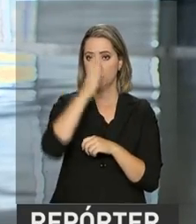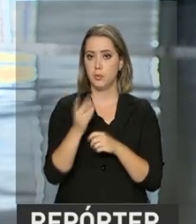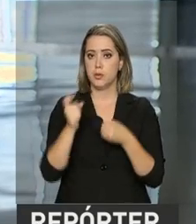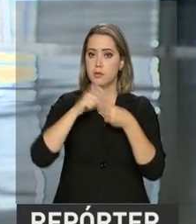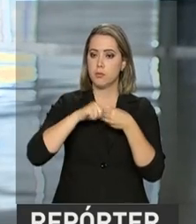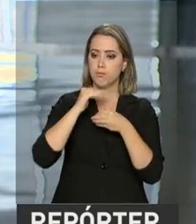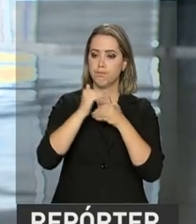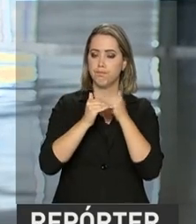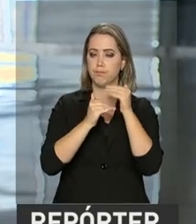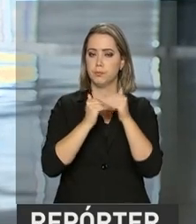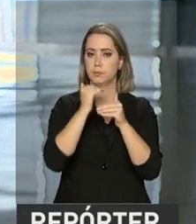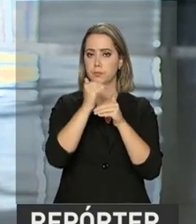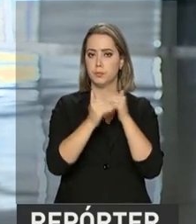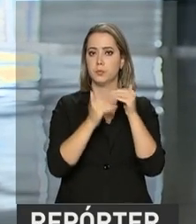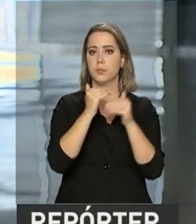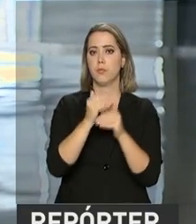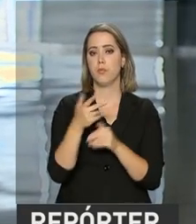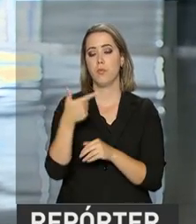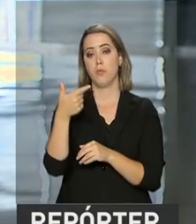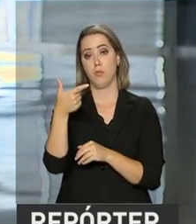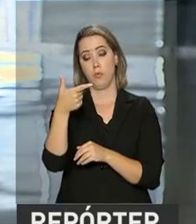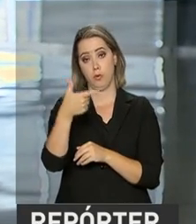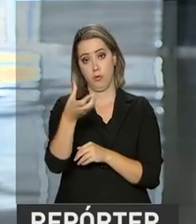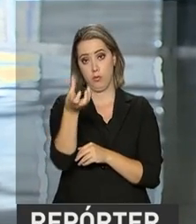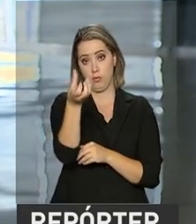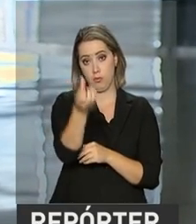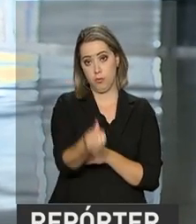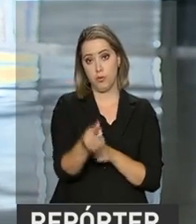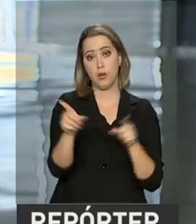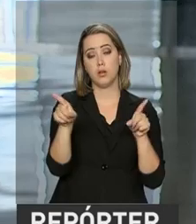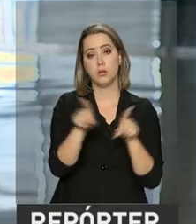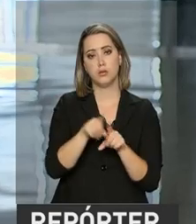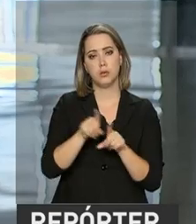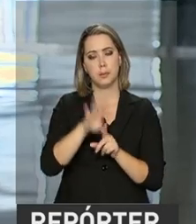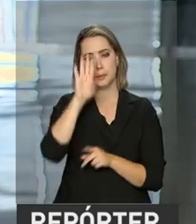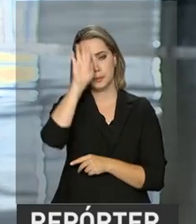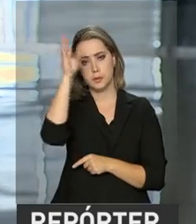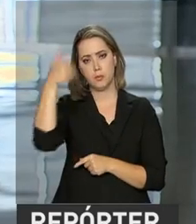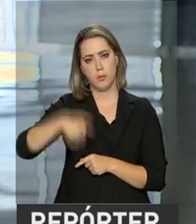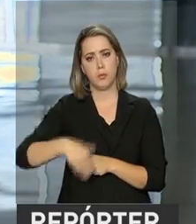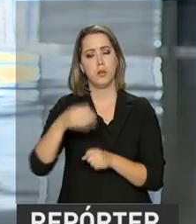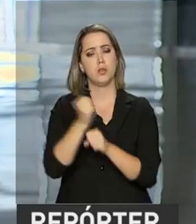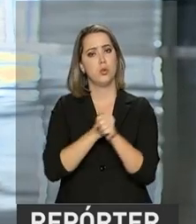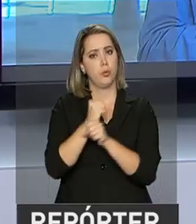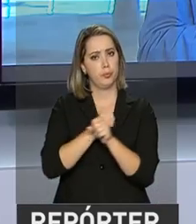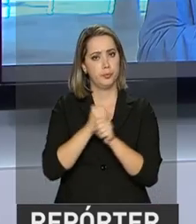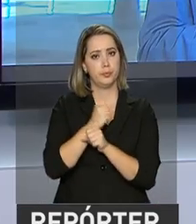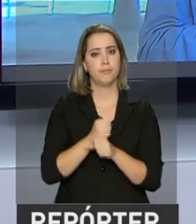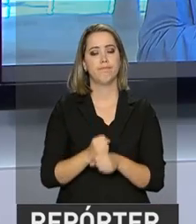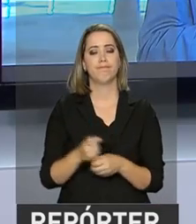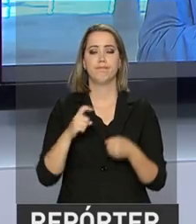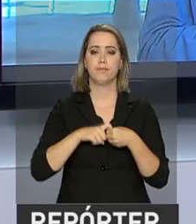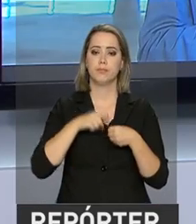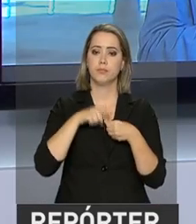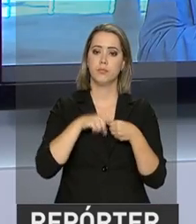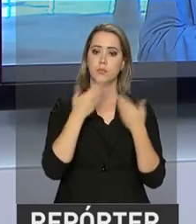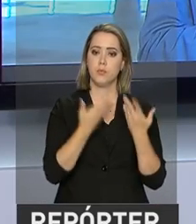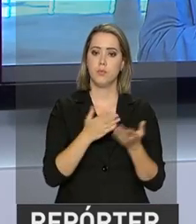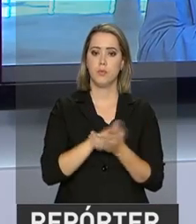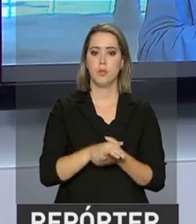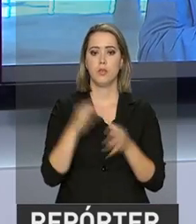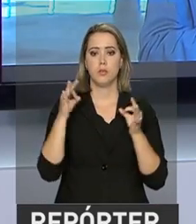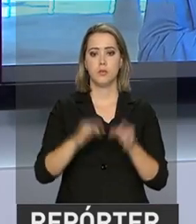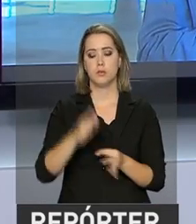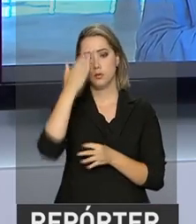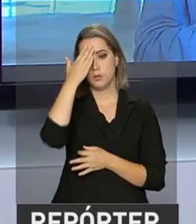se recuperar tanto em 2016 e principalmente em 2017 eu volto com você no estúdio Leandro tá ok Paulo